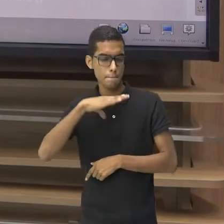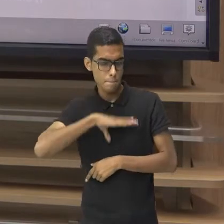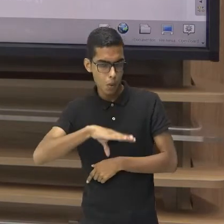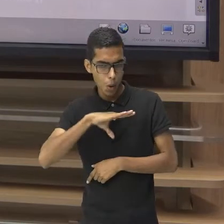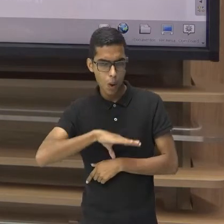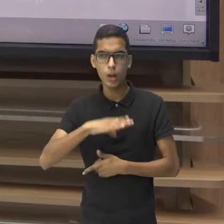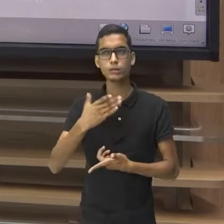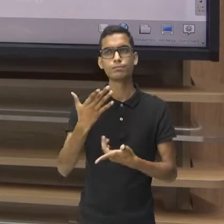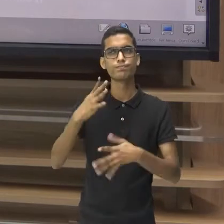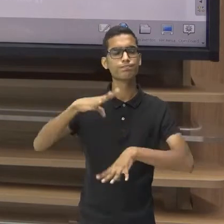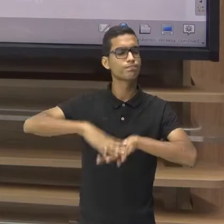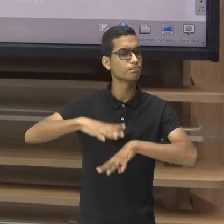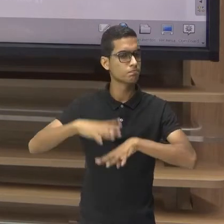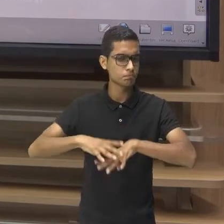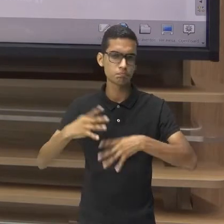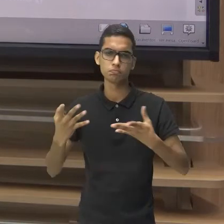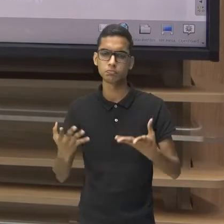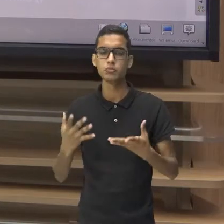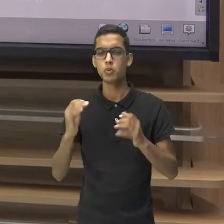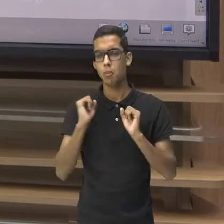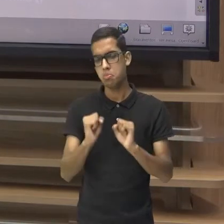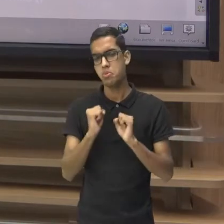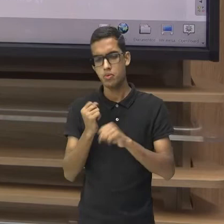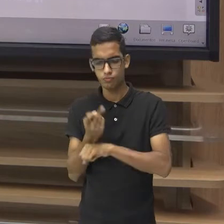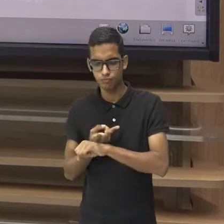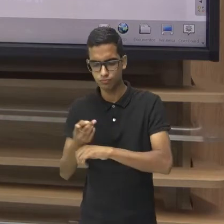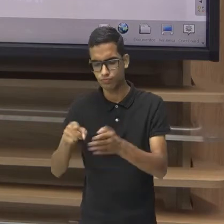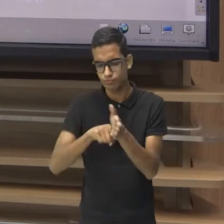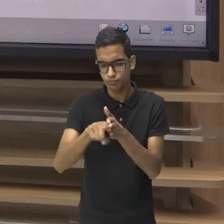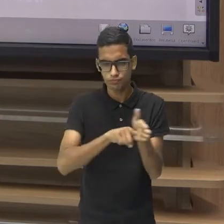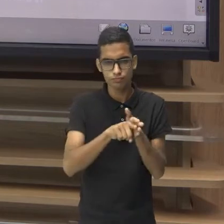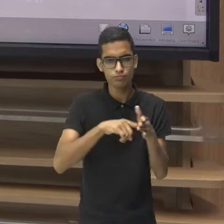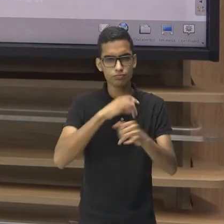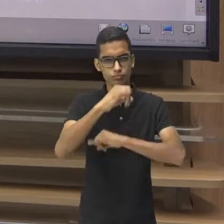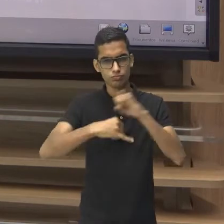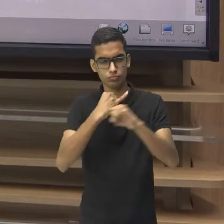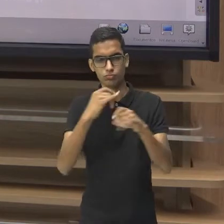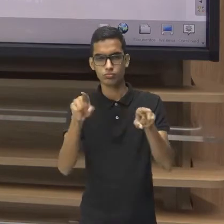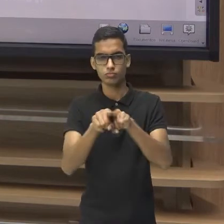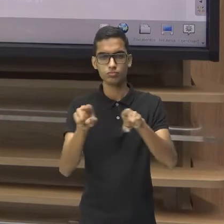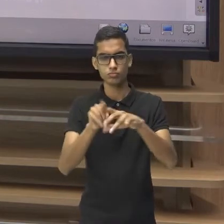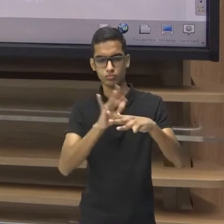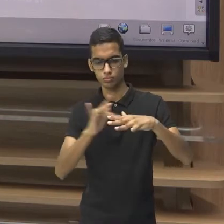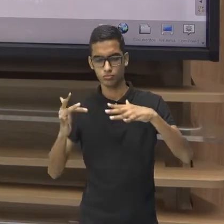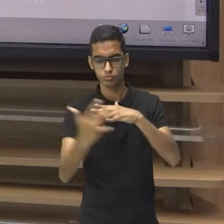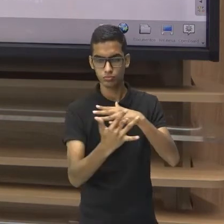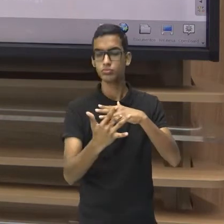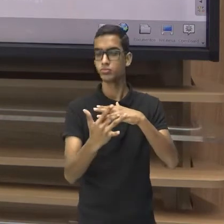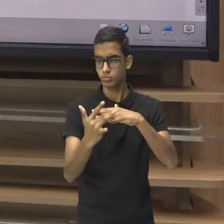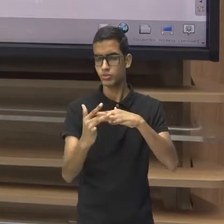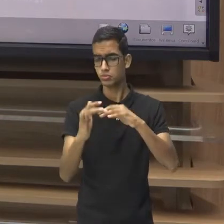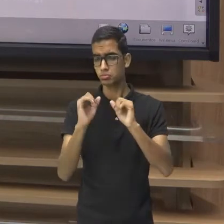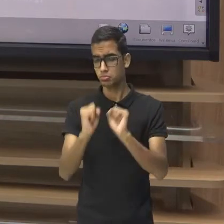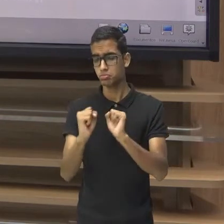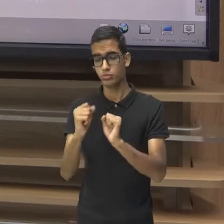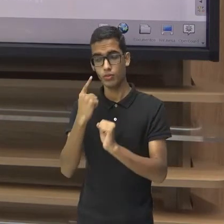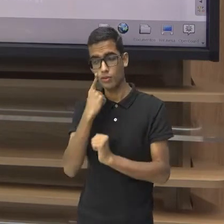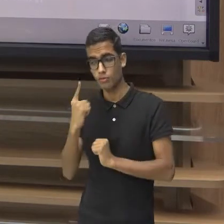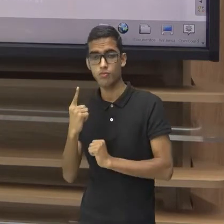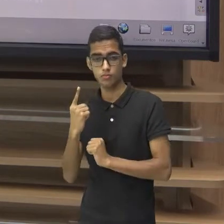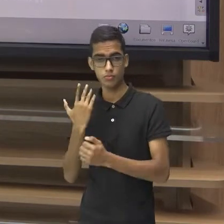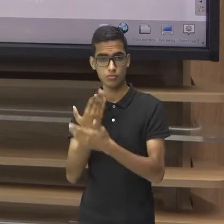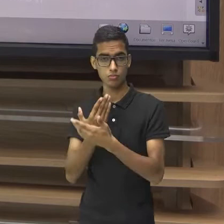podem procurar nos canais, lá na internet, nas redes sociais, e vão encontrar esta